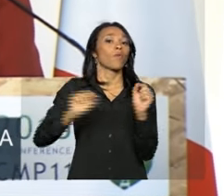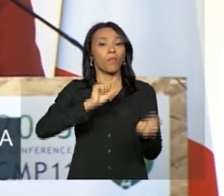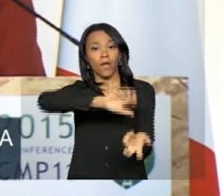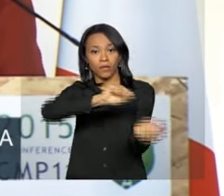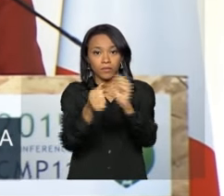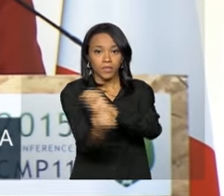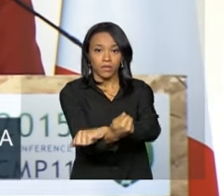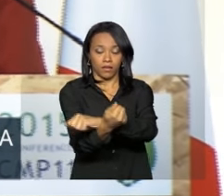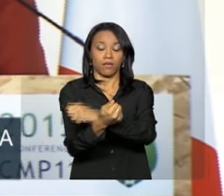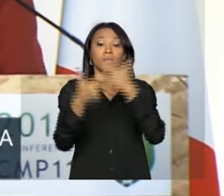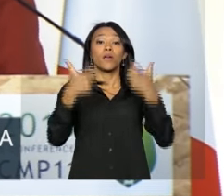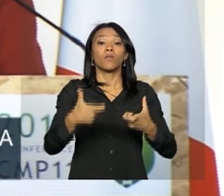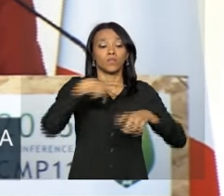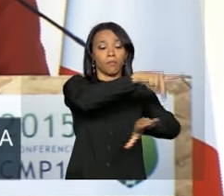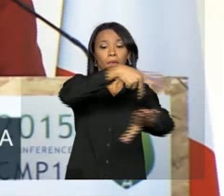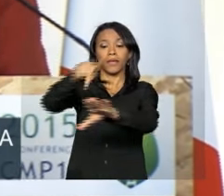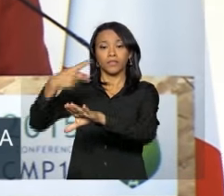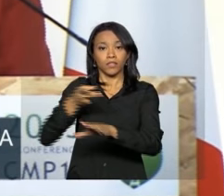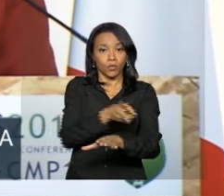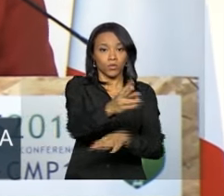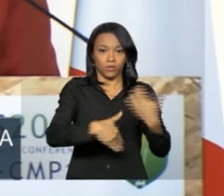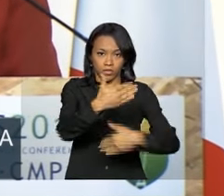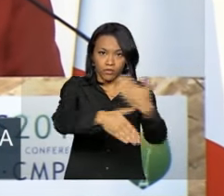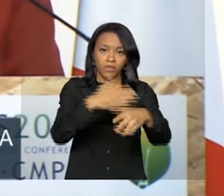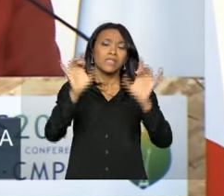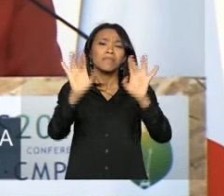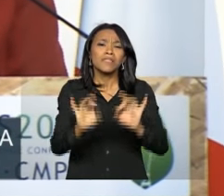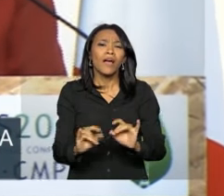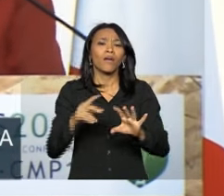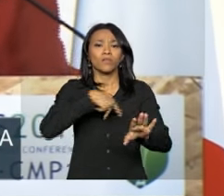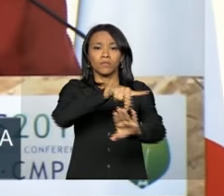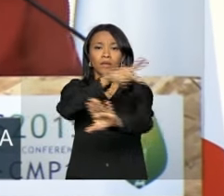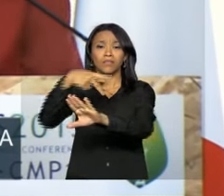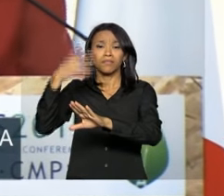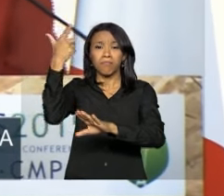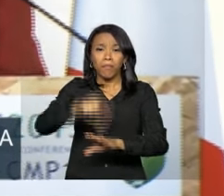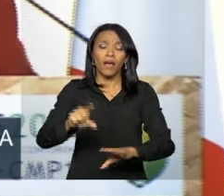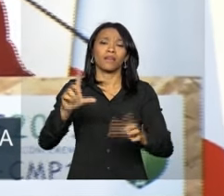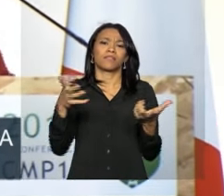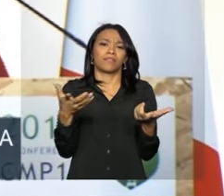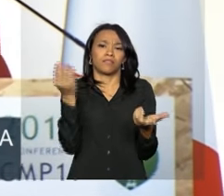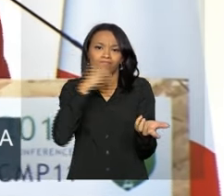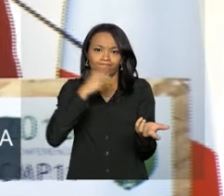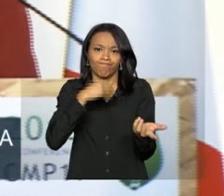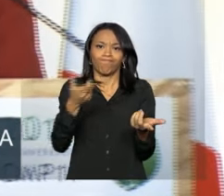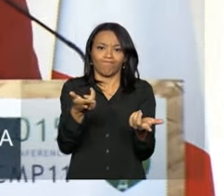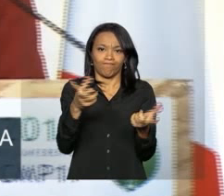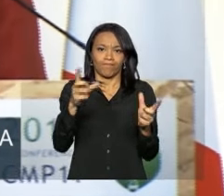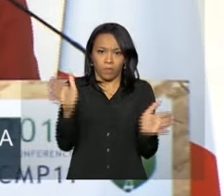nos países em desenvolvimento, em especial naqueles mais vulneráveis. Os meios de implementação do novo